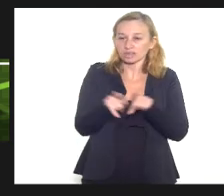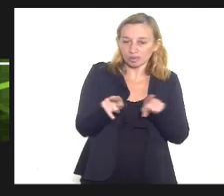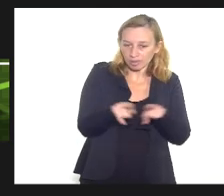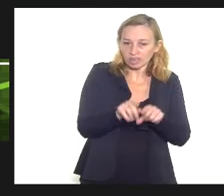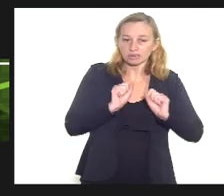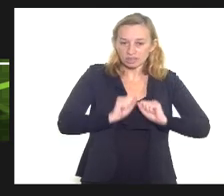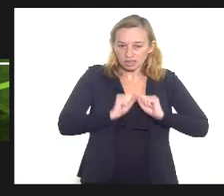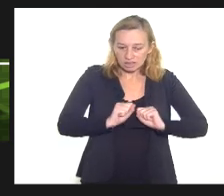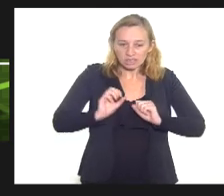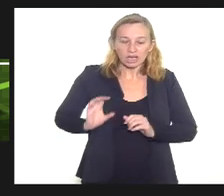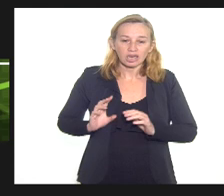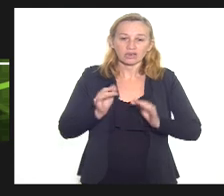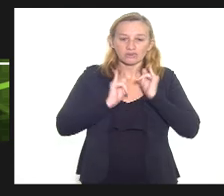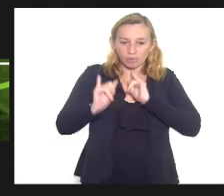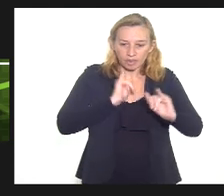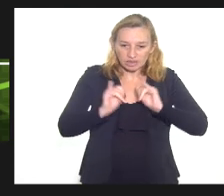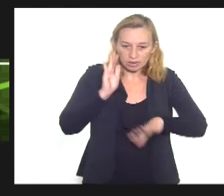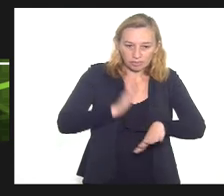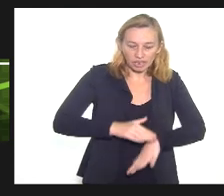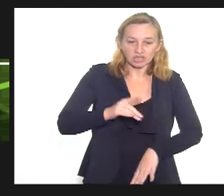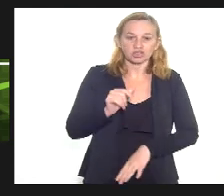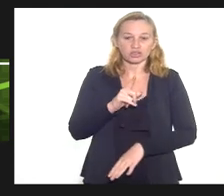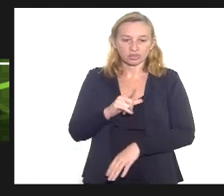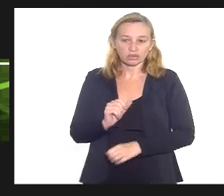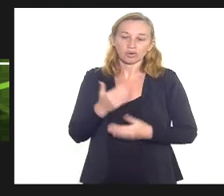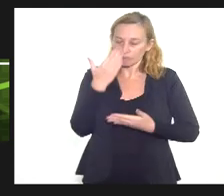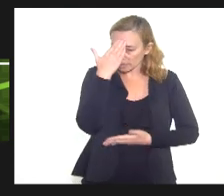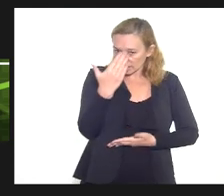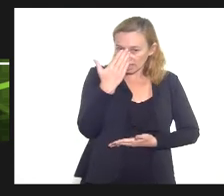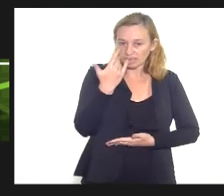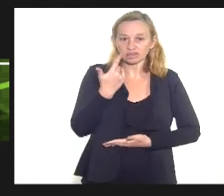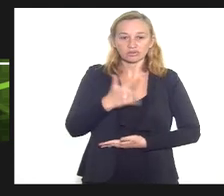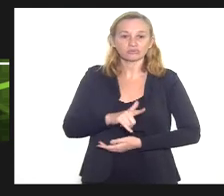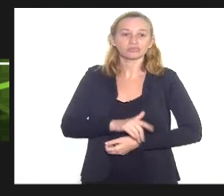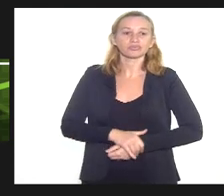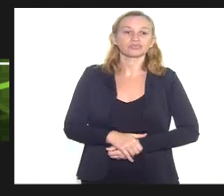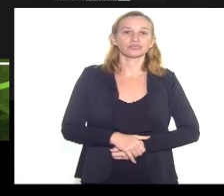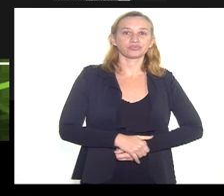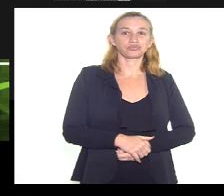qualquer complementação de informações. Muito obrigado uma vez mais.